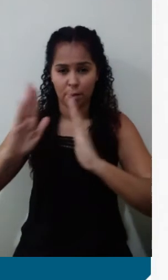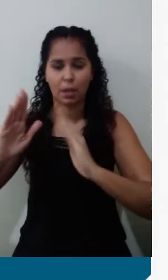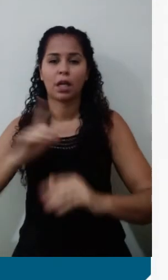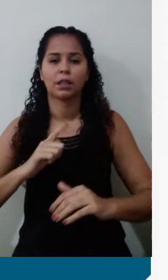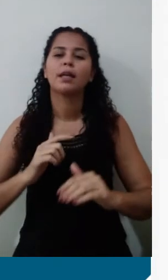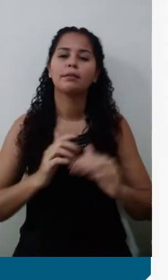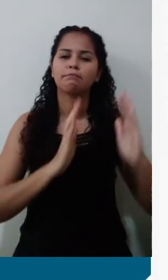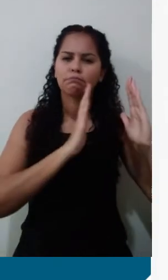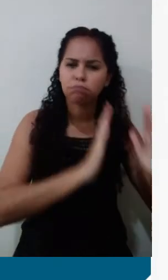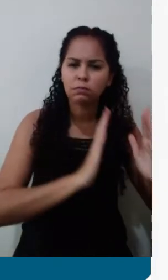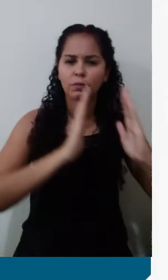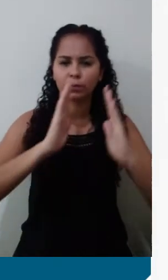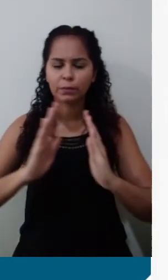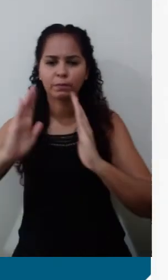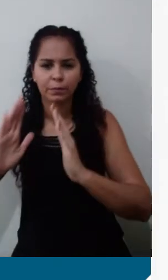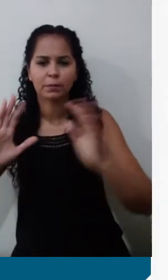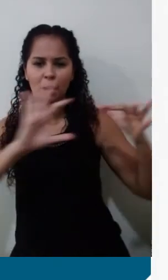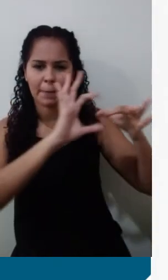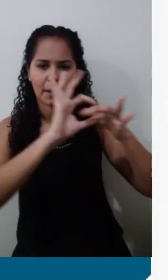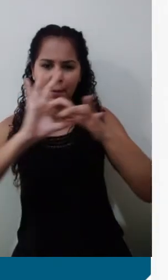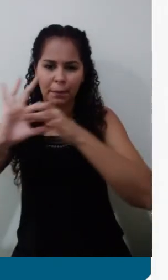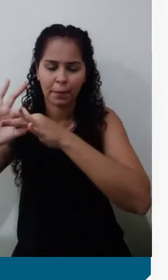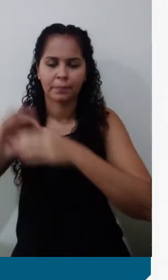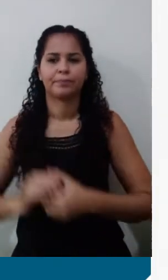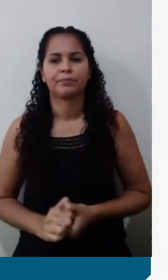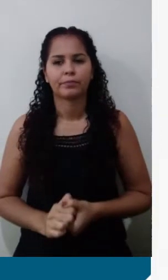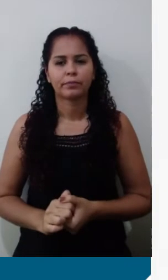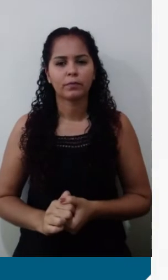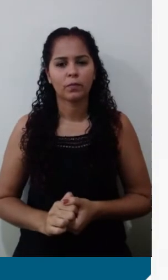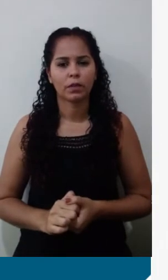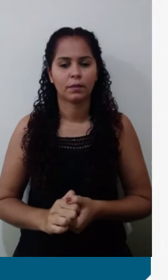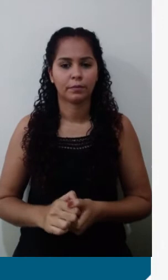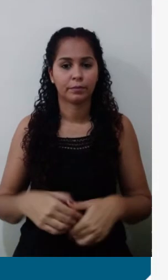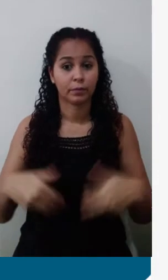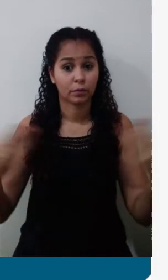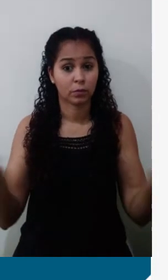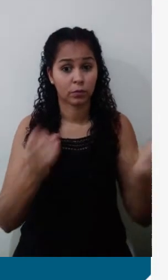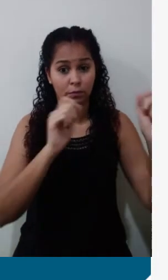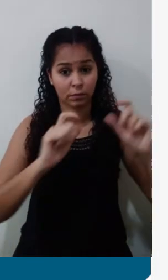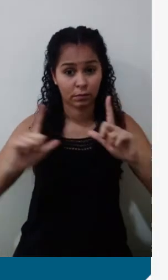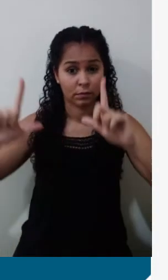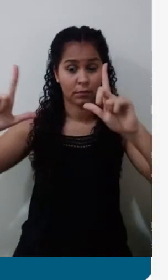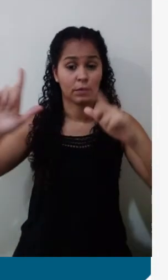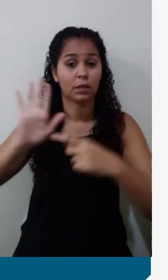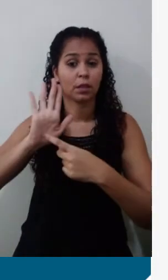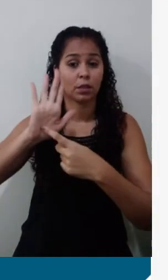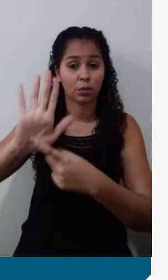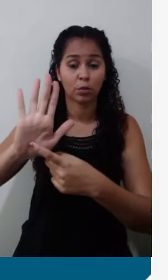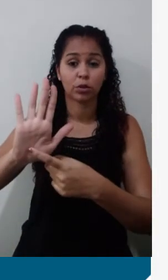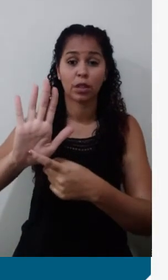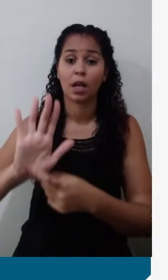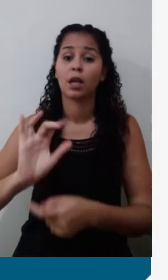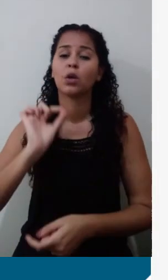que identificam processos complementares. Eu trouxe para vocês o slide só para